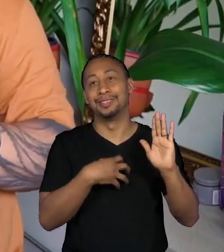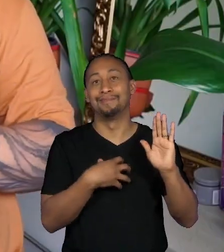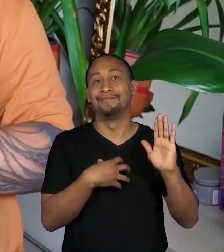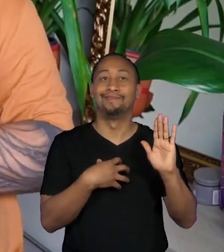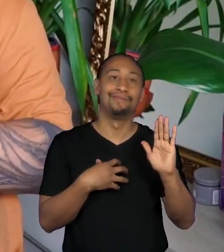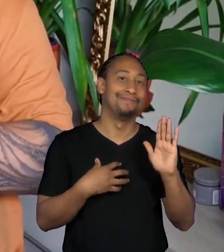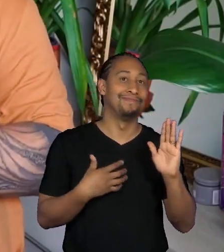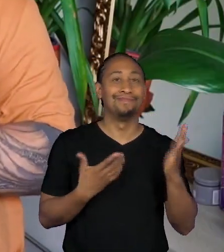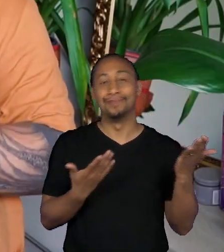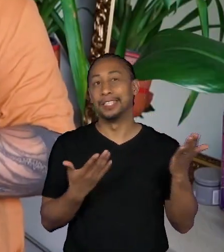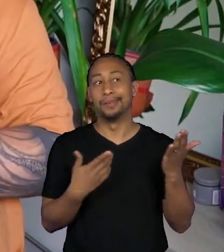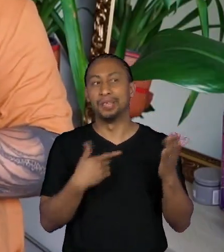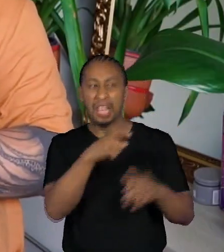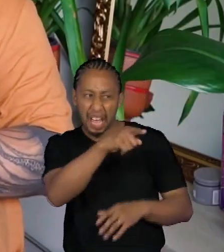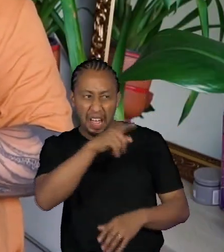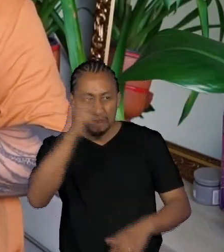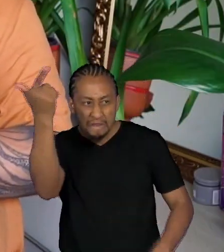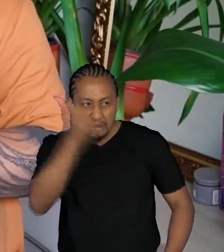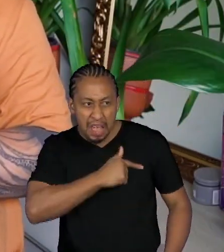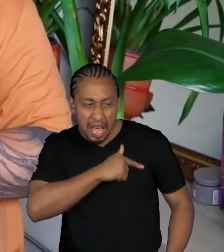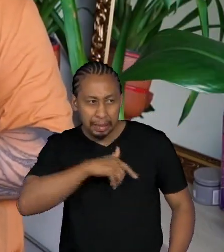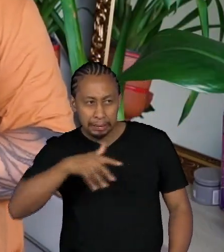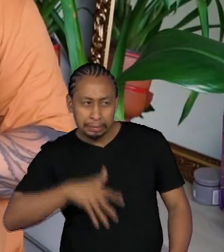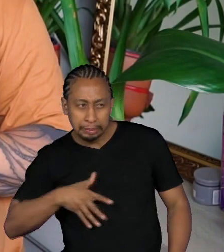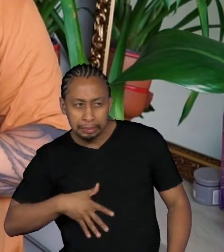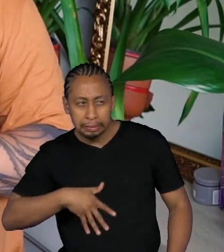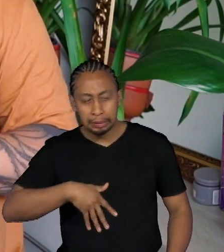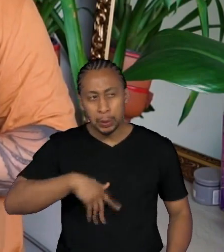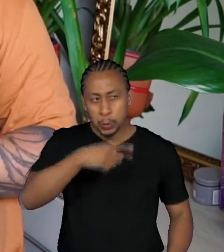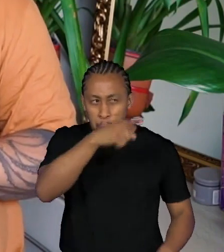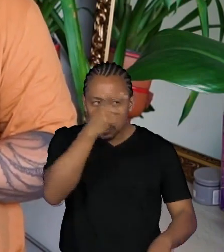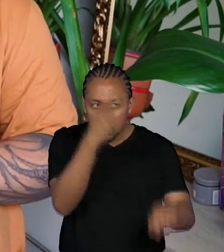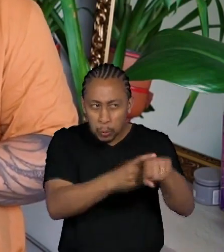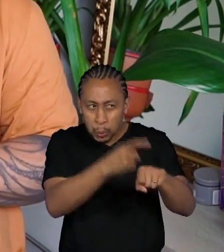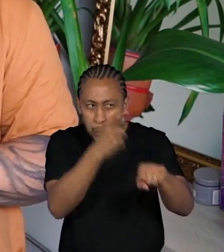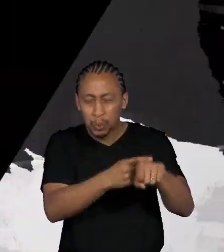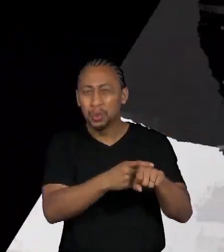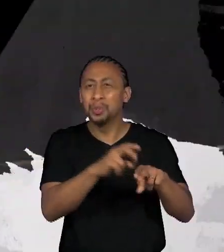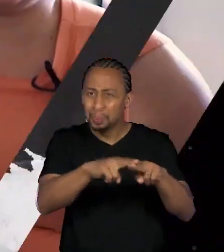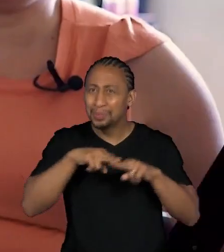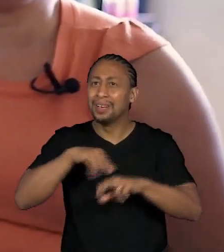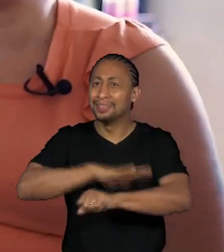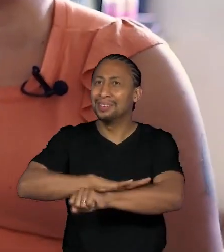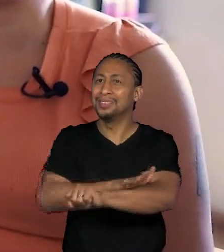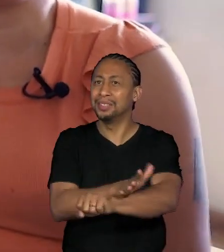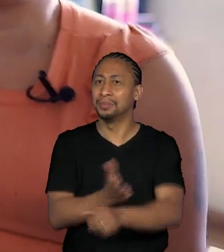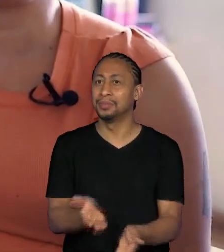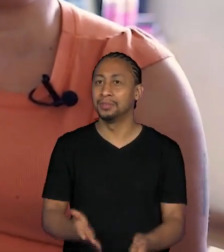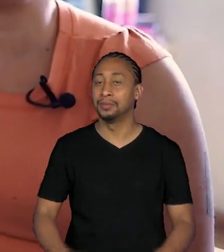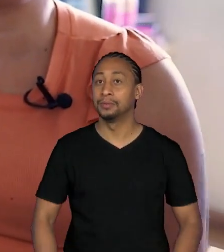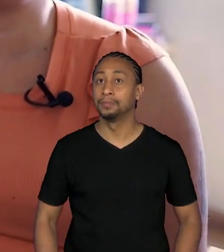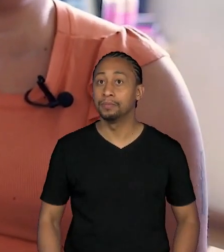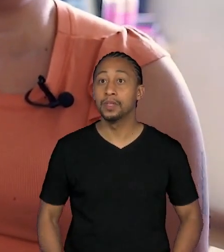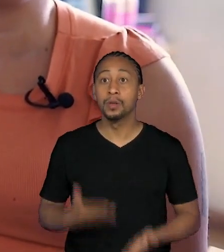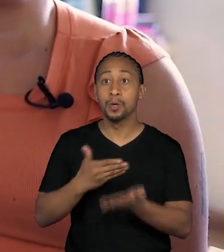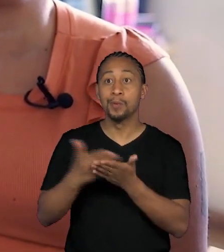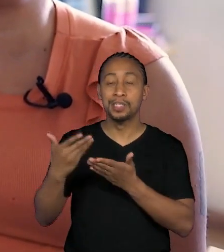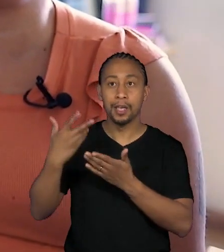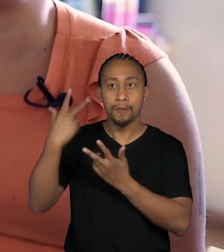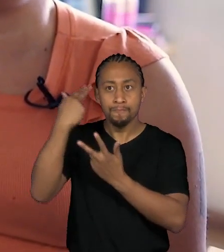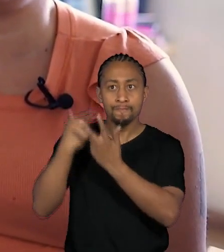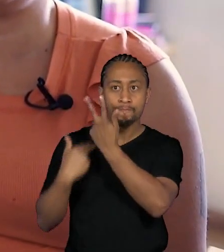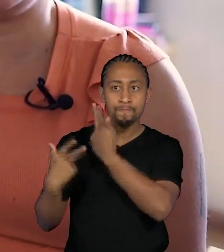tratado como marginalizado, feio, ruim, duro, por causa do racismo. Eu comecei a alisar o meu cabelo, eu